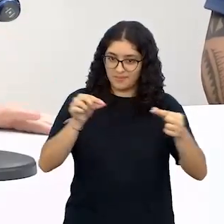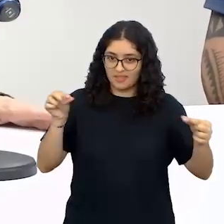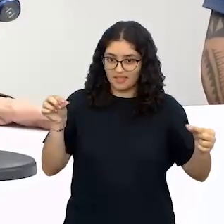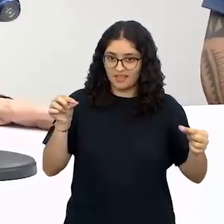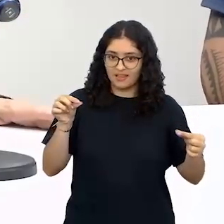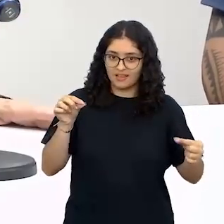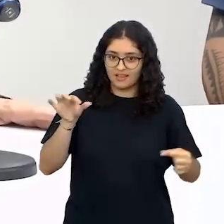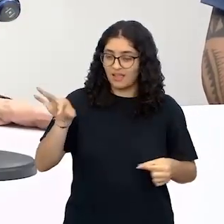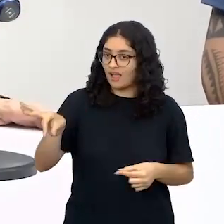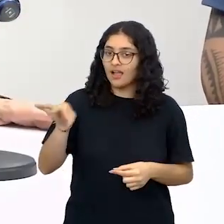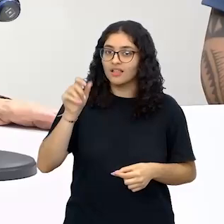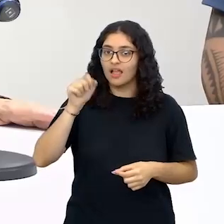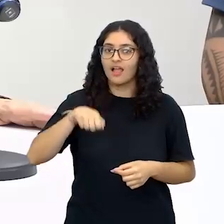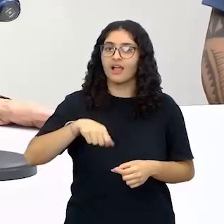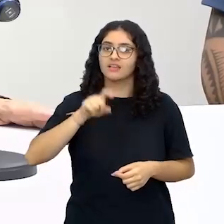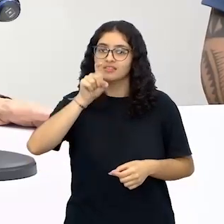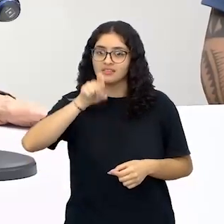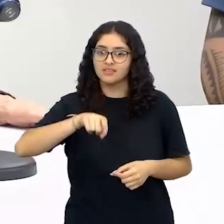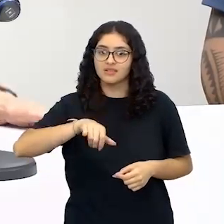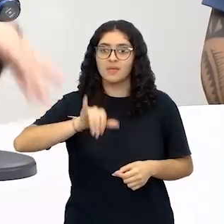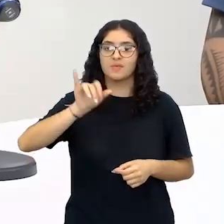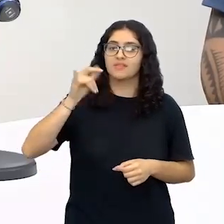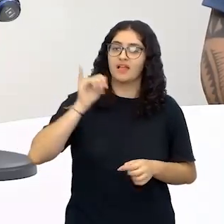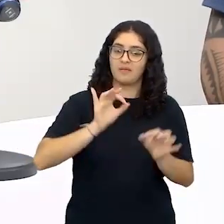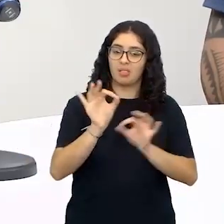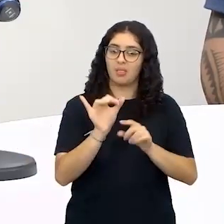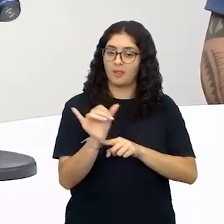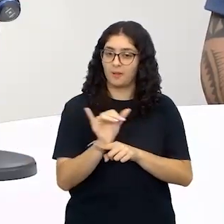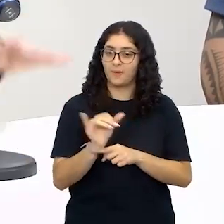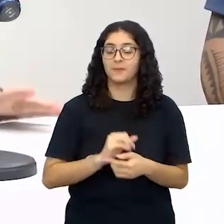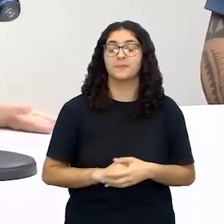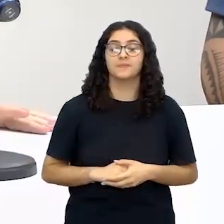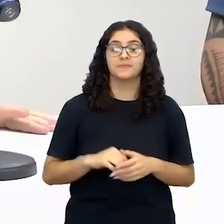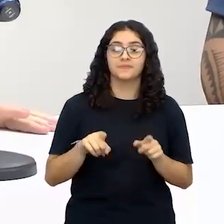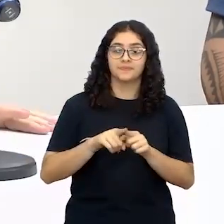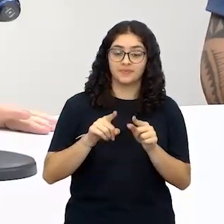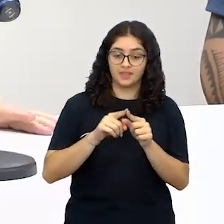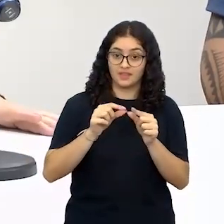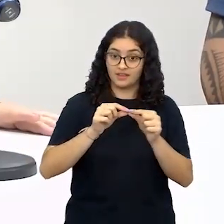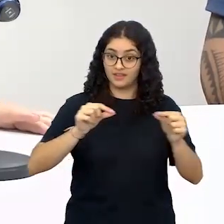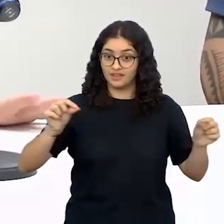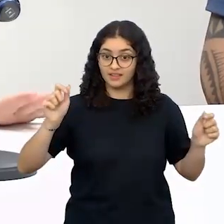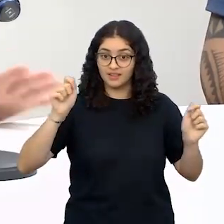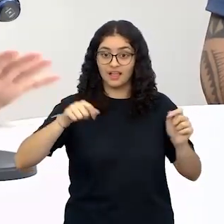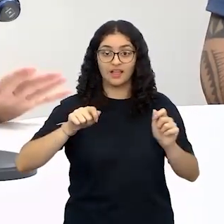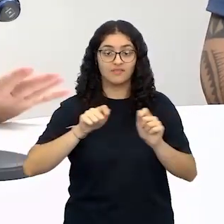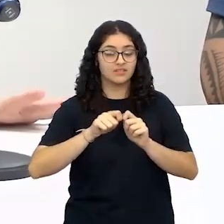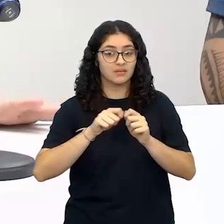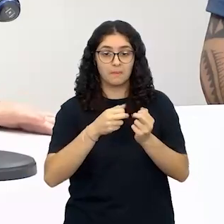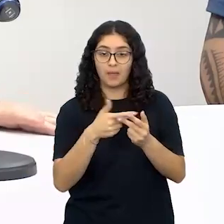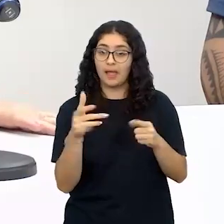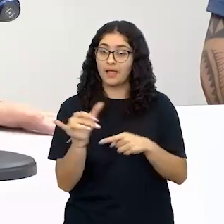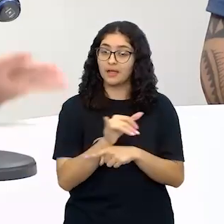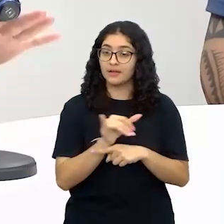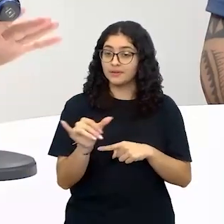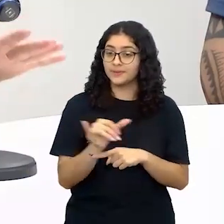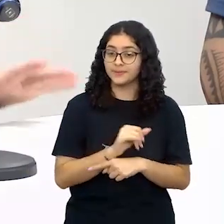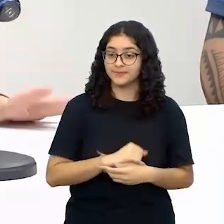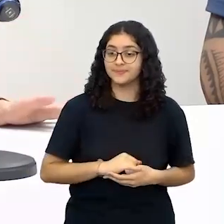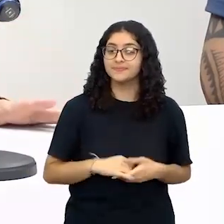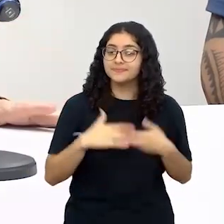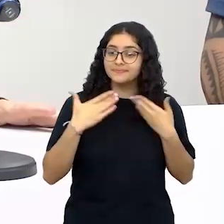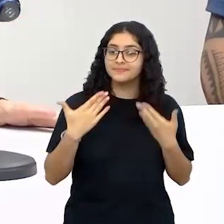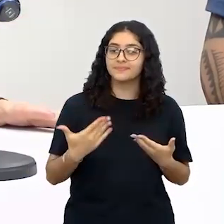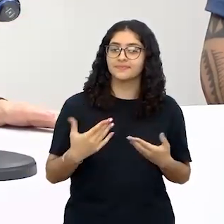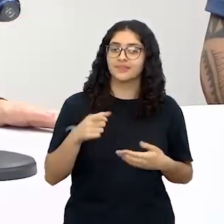XY maravilhoso na segunda-feira. E ali o barbante faz a parábola. Conclusão,